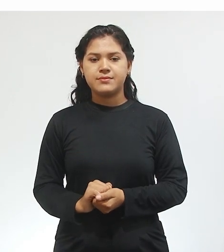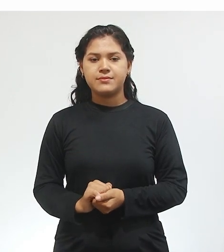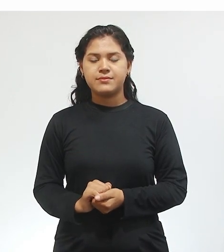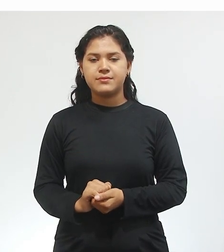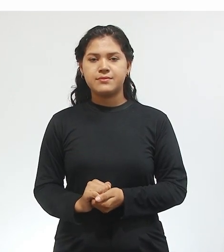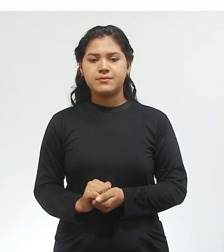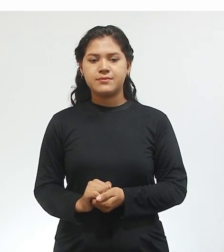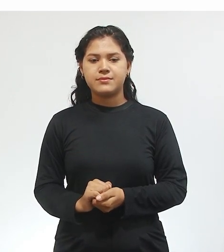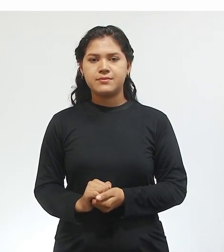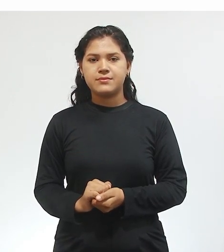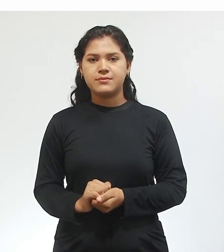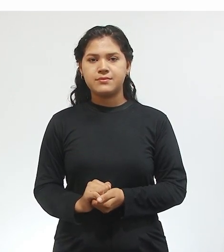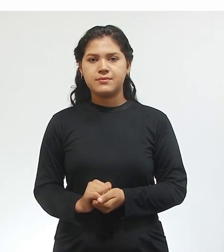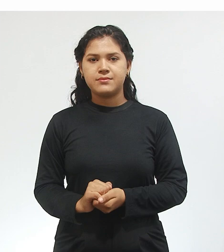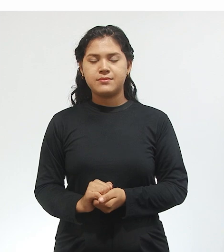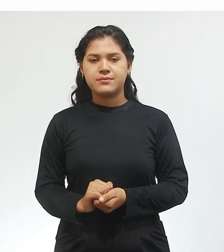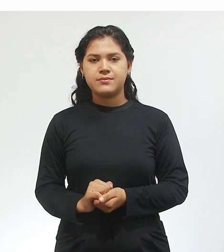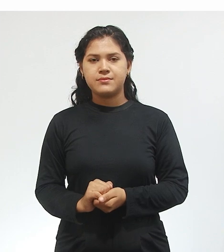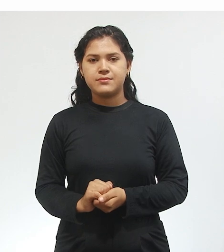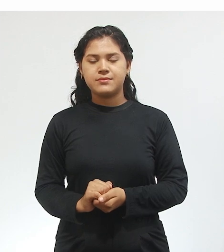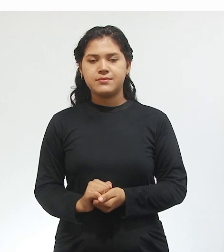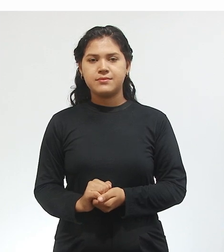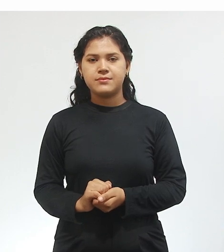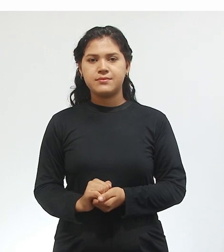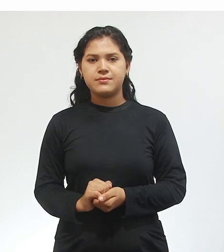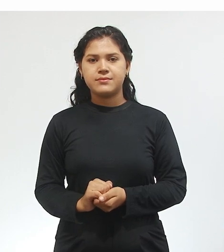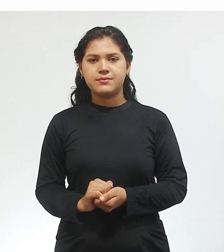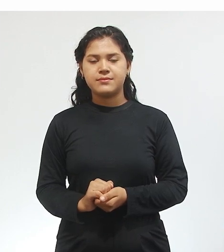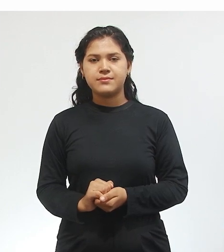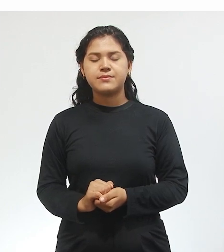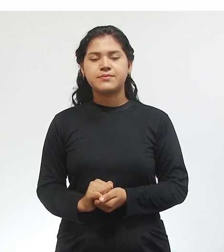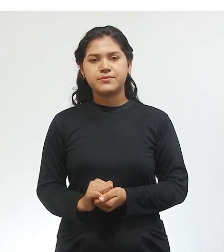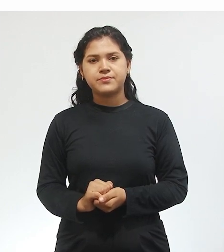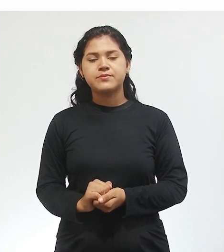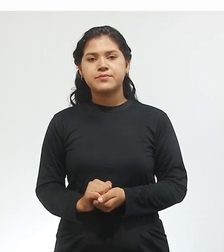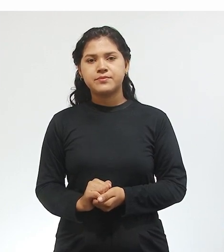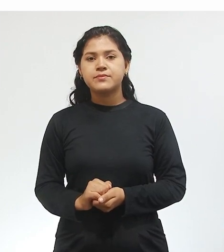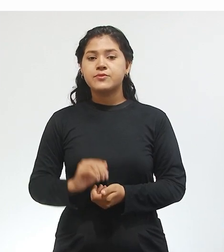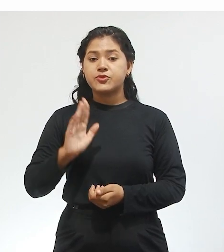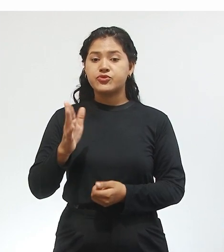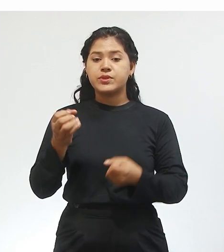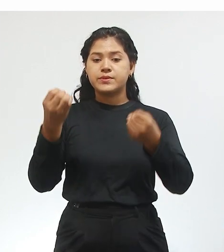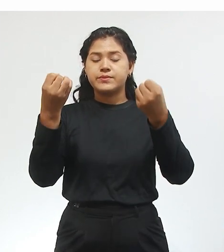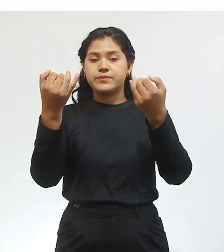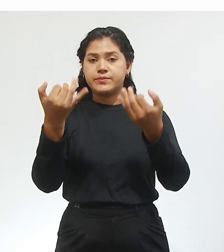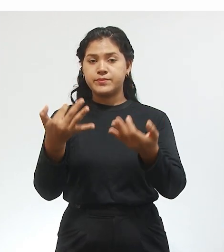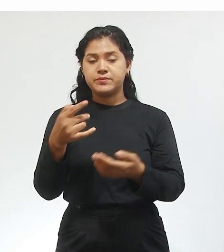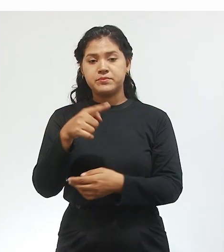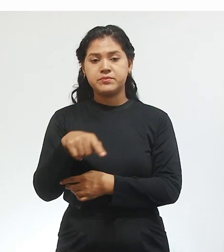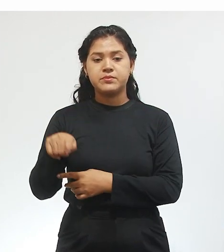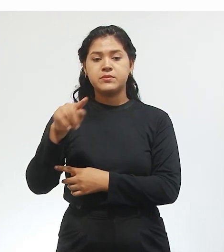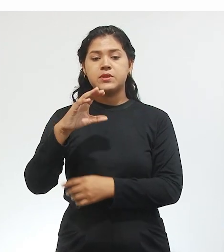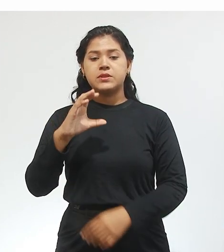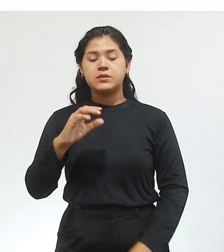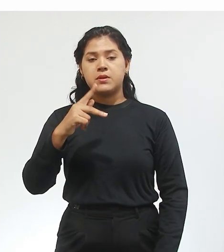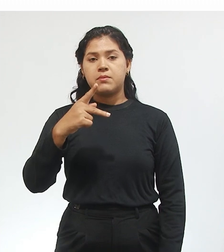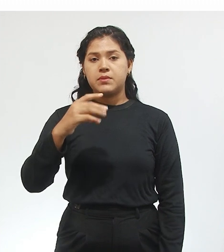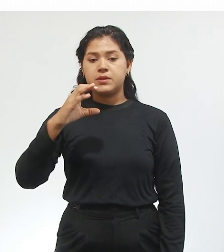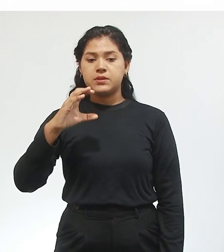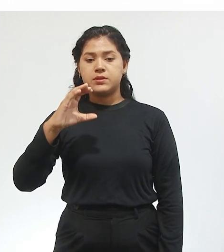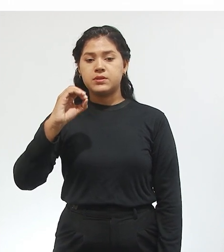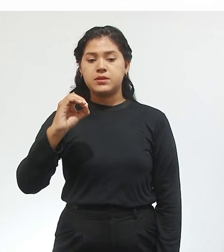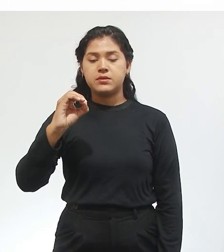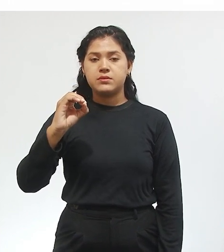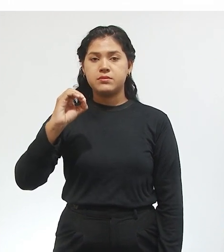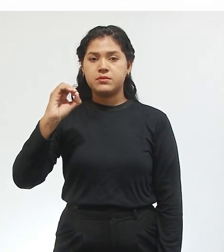Vamos voltar aqui. Como eu já falei para vocês, né? Teve a atualização aqui do CPC 00, que é